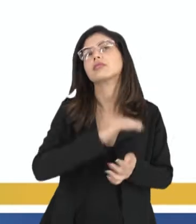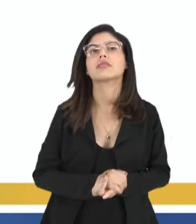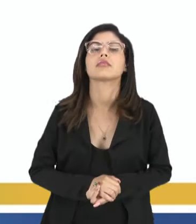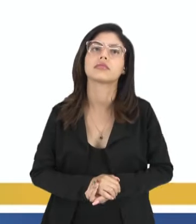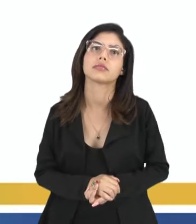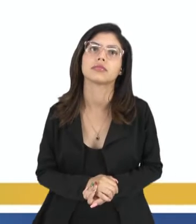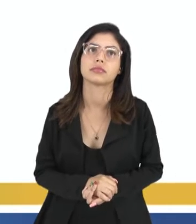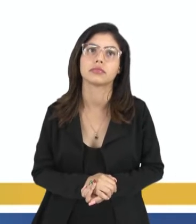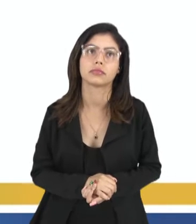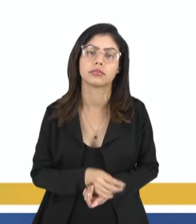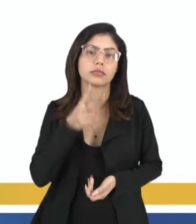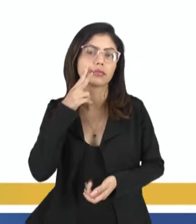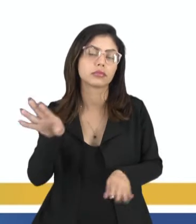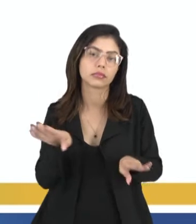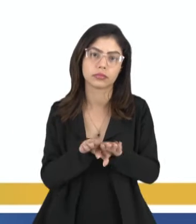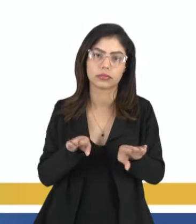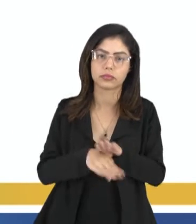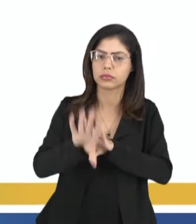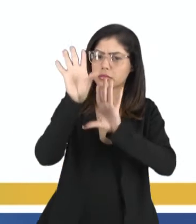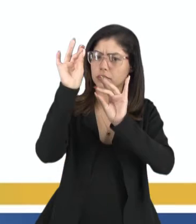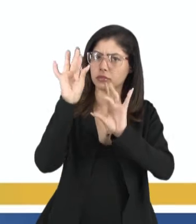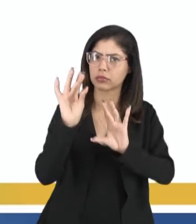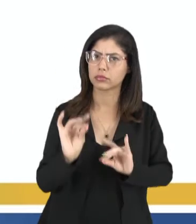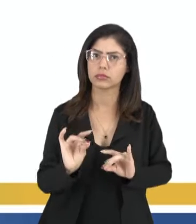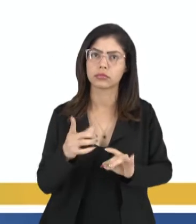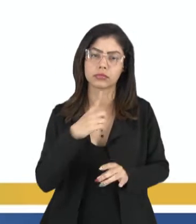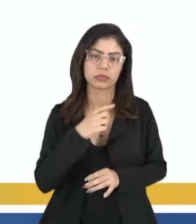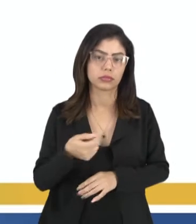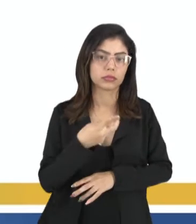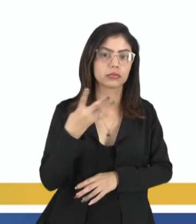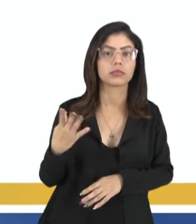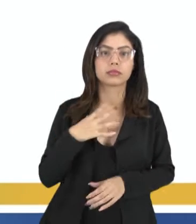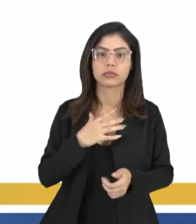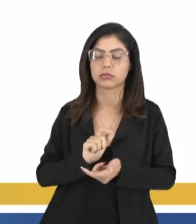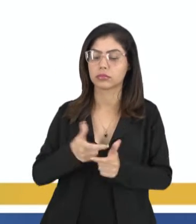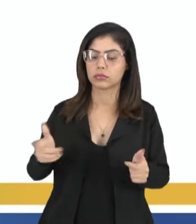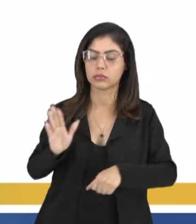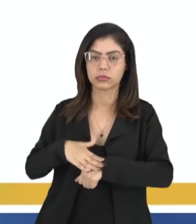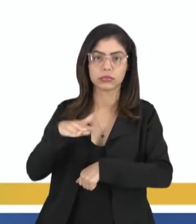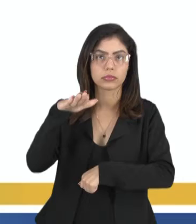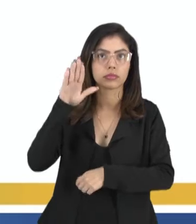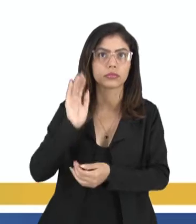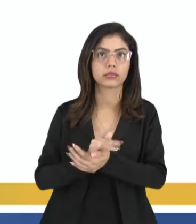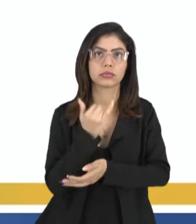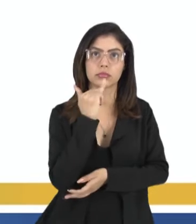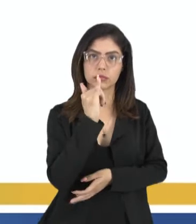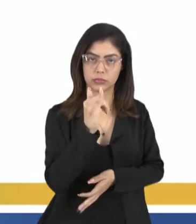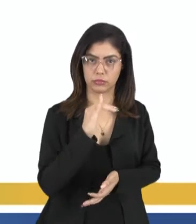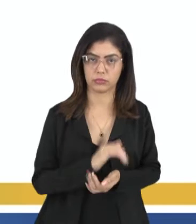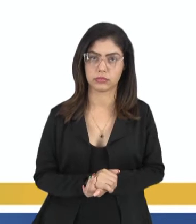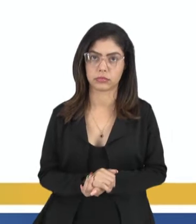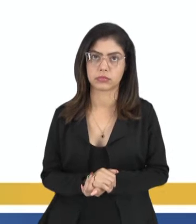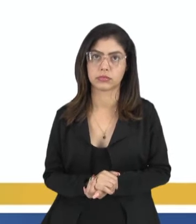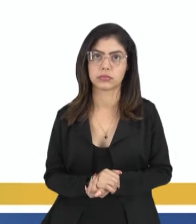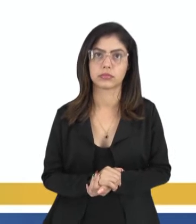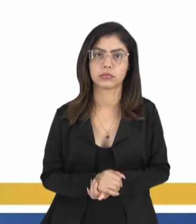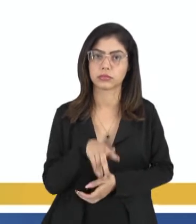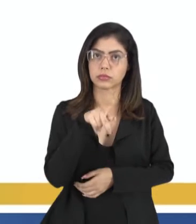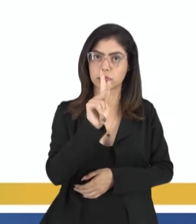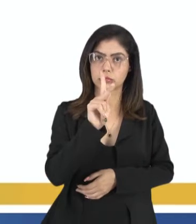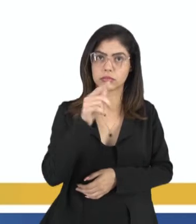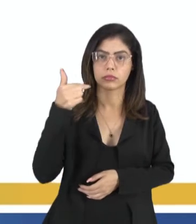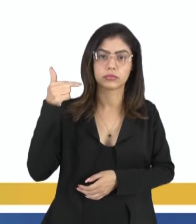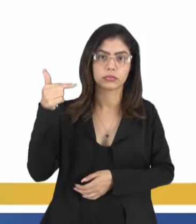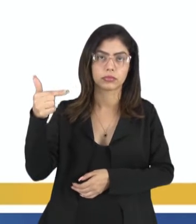viu também que cada camada tem uma quantidade máxima de elétrons. Então, na camada K, a